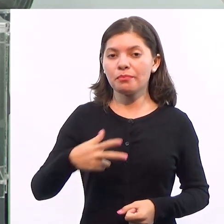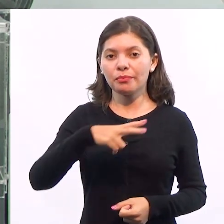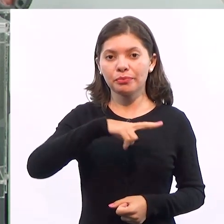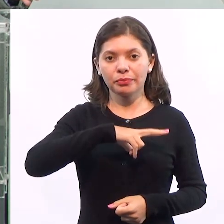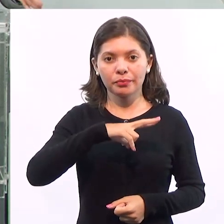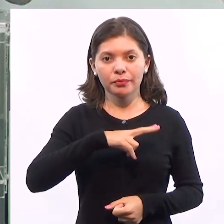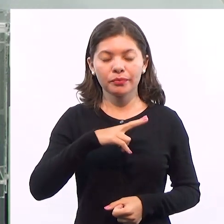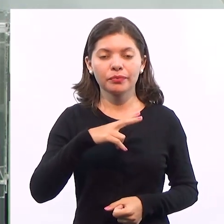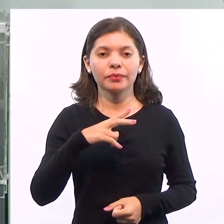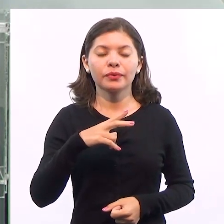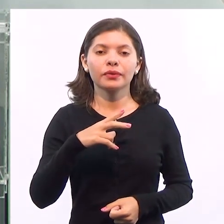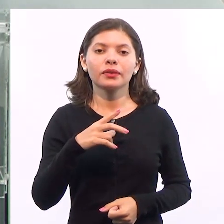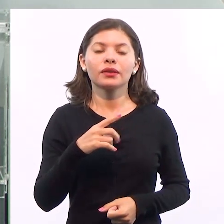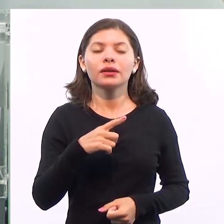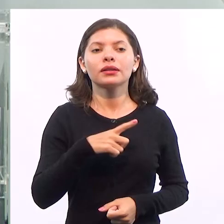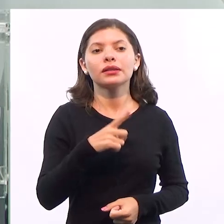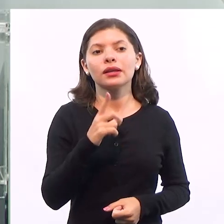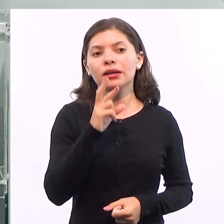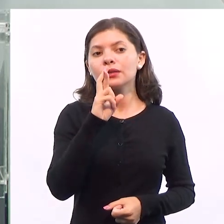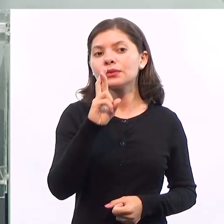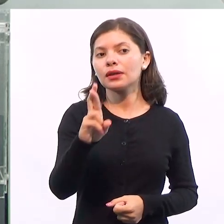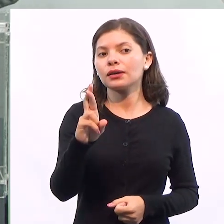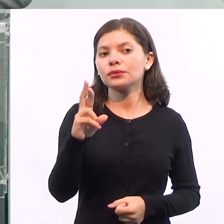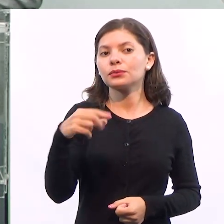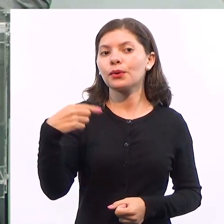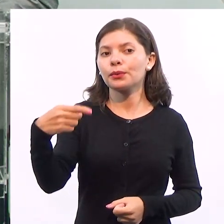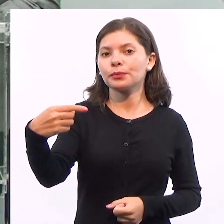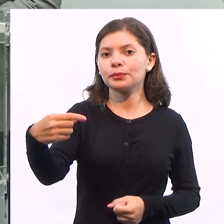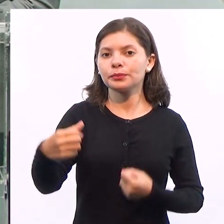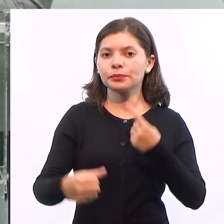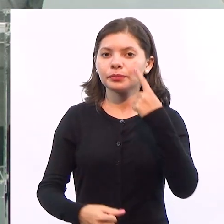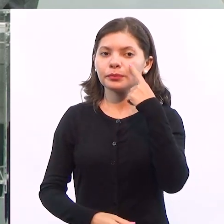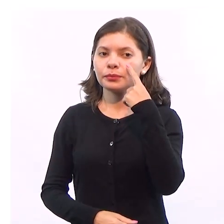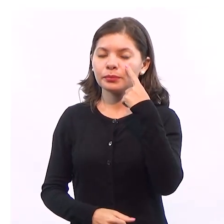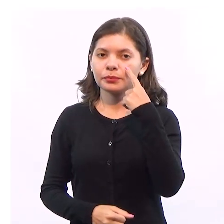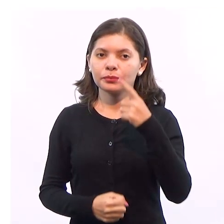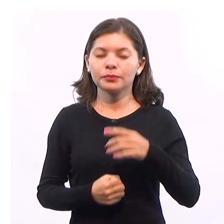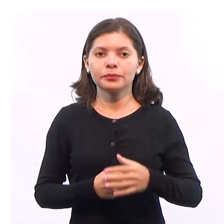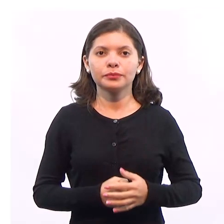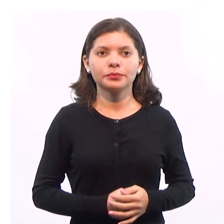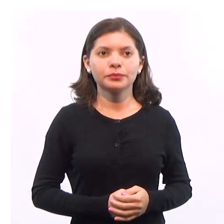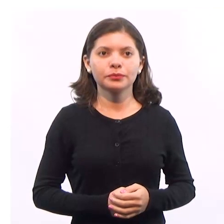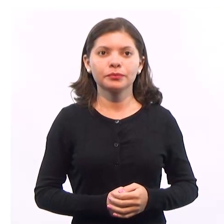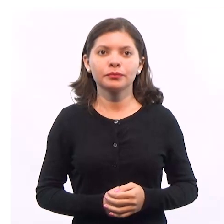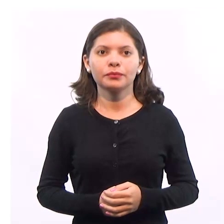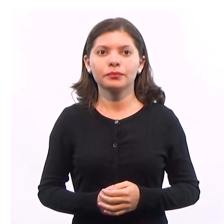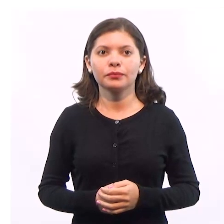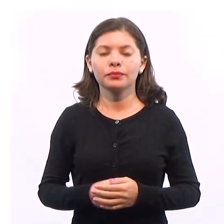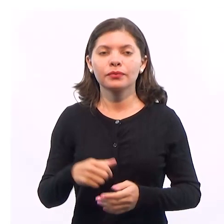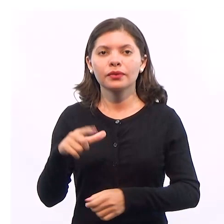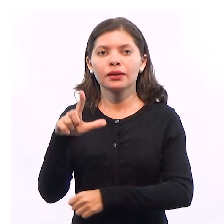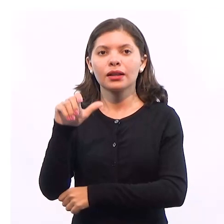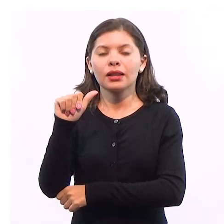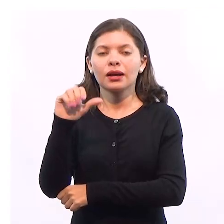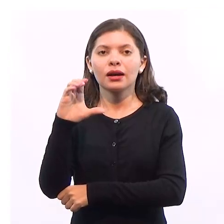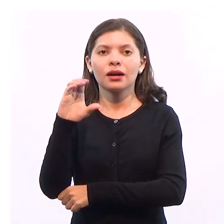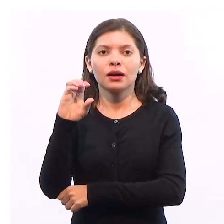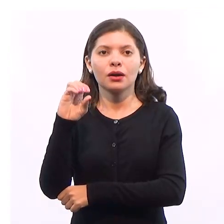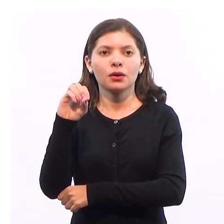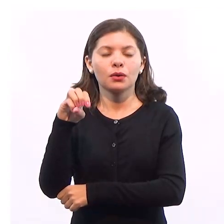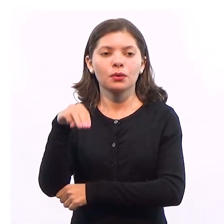ou privadas, tenham resultados melhores. Vamos lá mais à frente aqui, ó. De acordo com Lacombe,